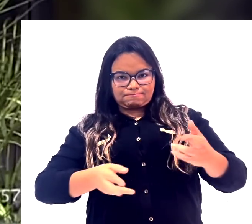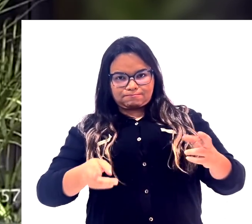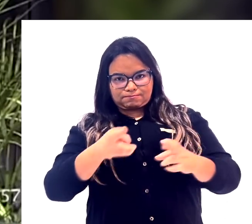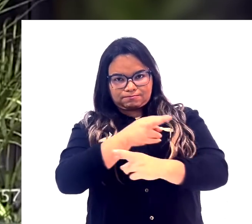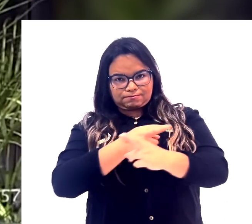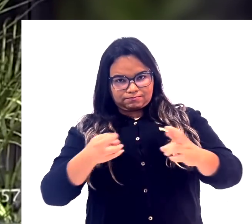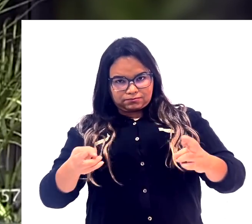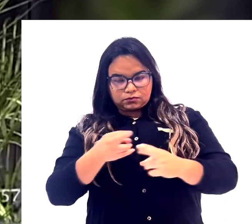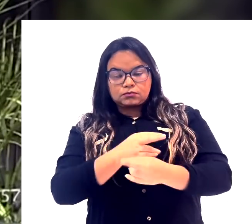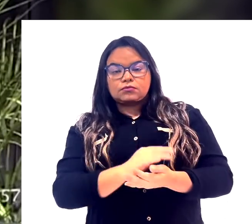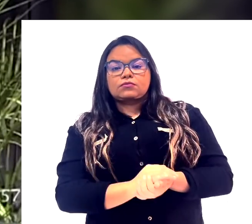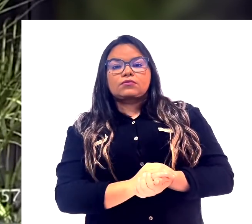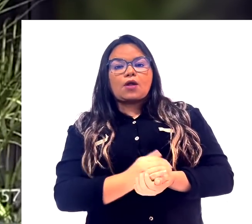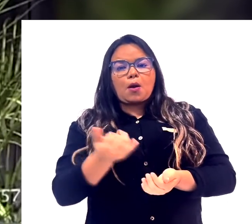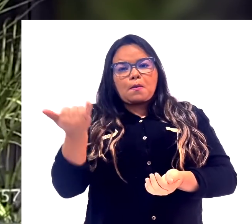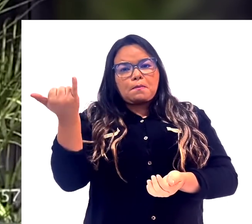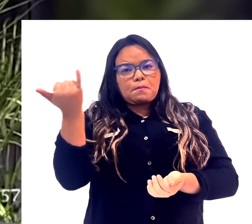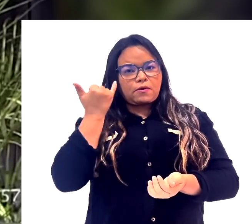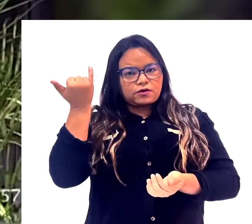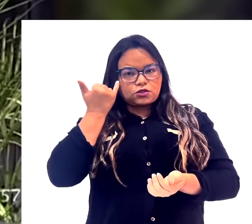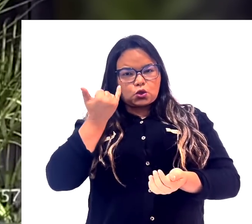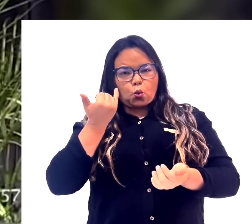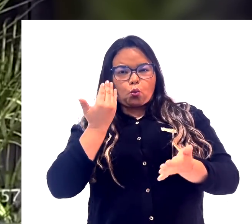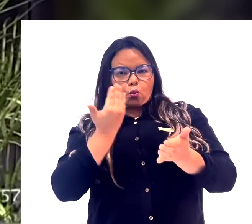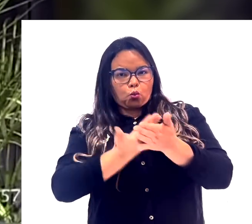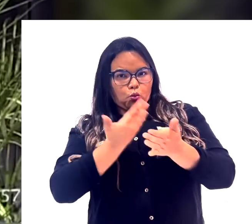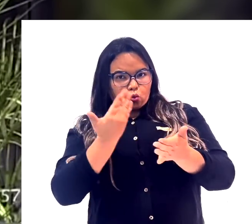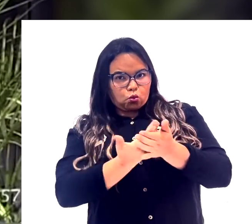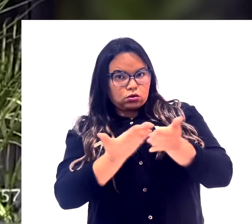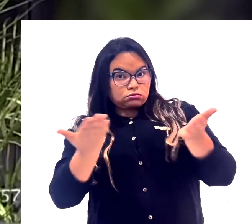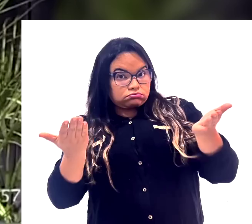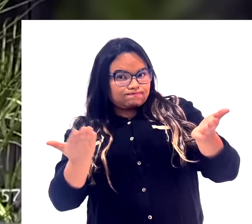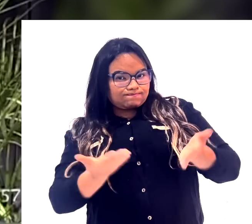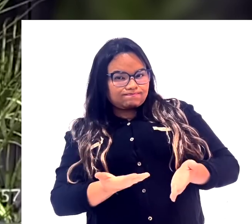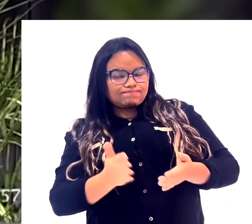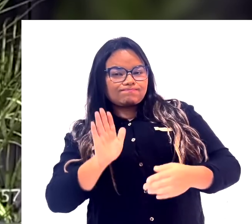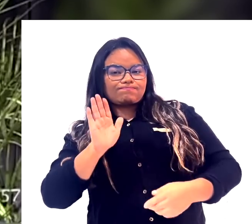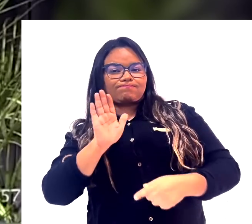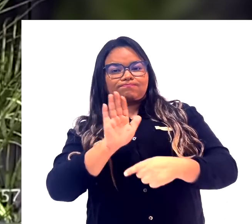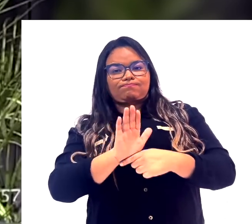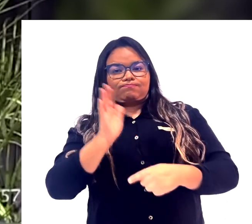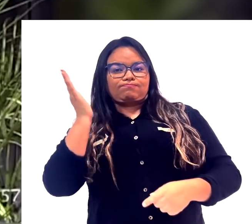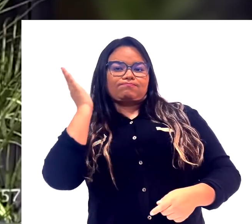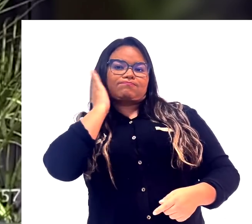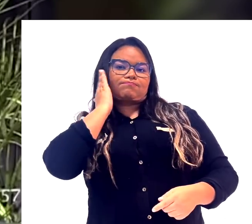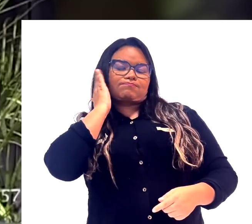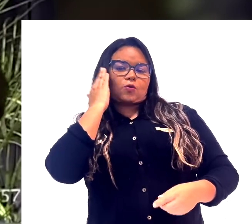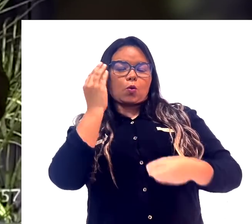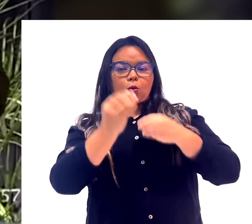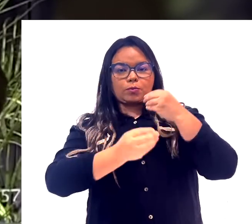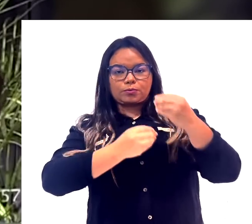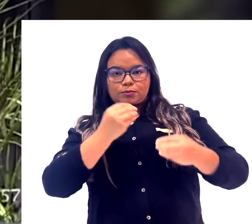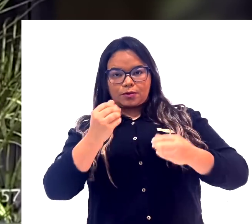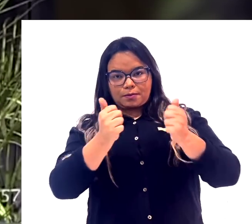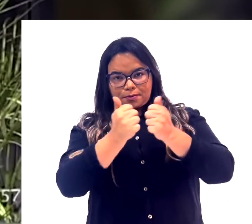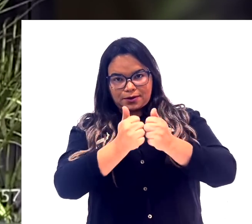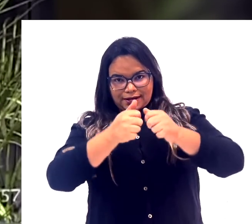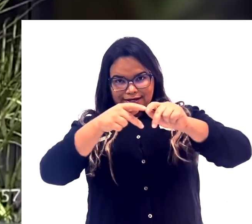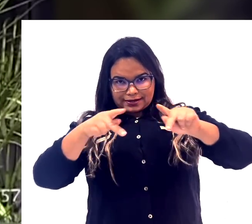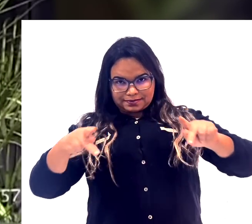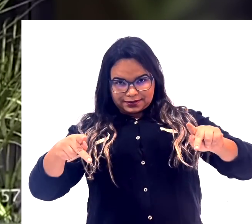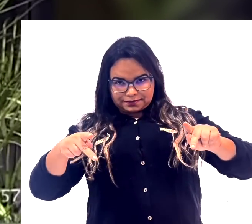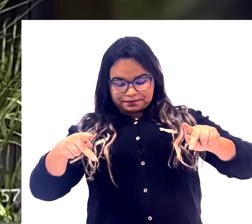vamos estudar hoje é uma profecia que atua como uma chave para a interpretação do livro de Apocalipse.